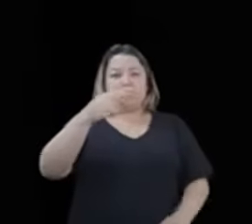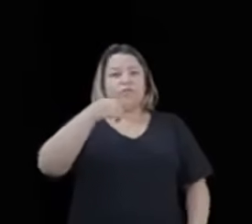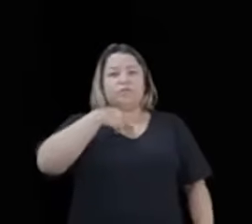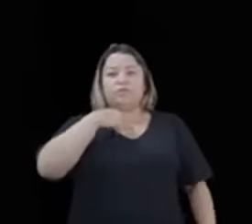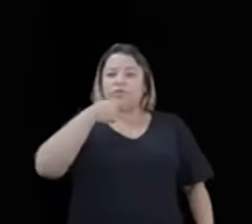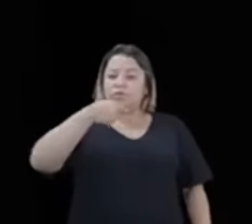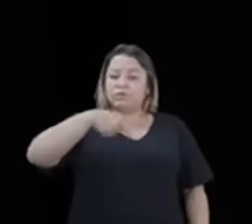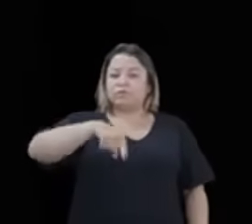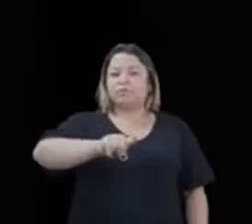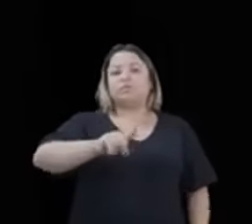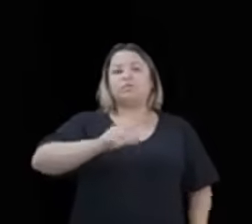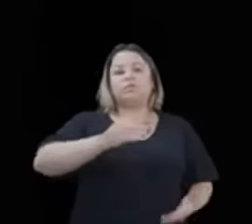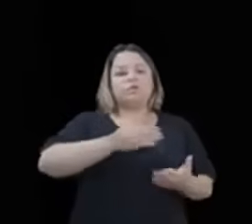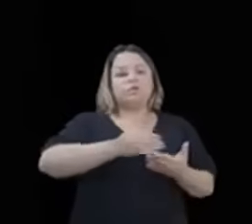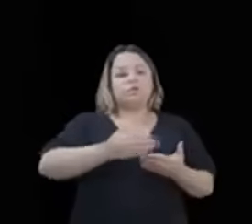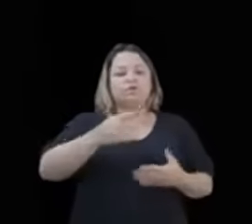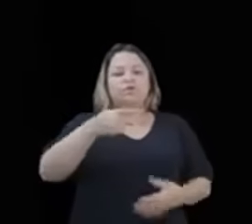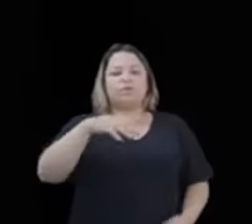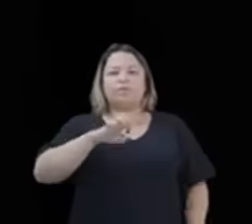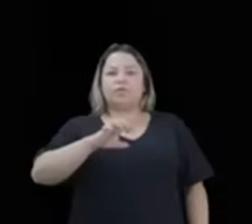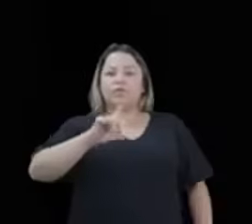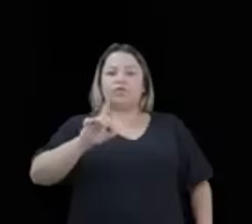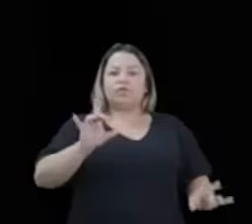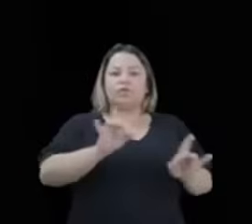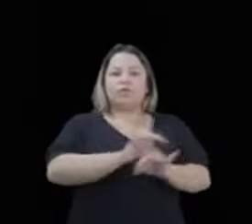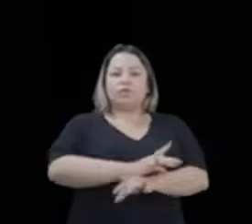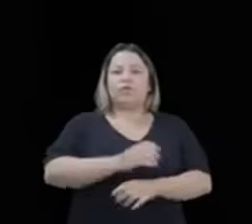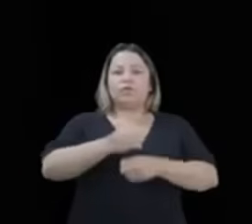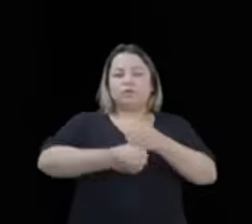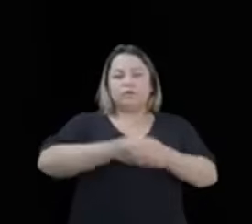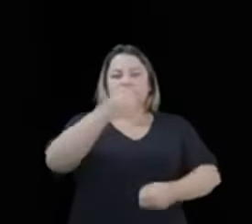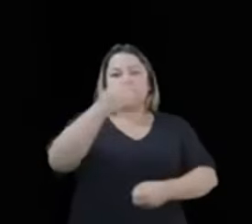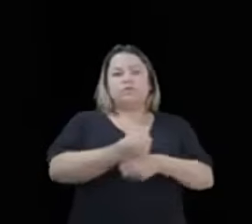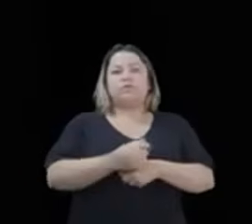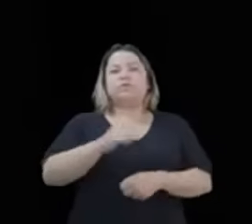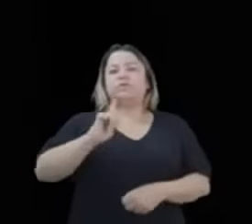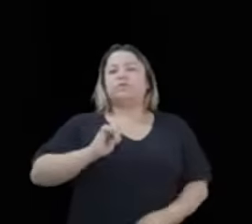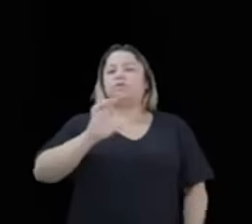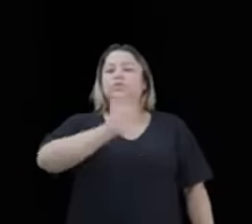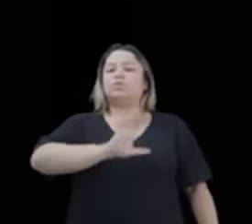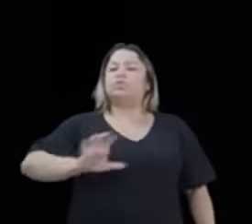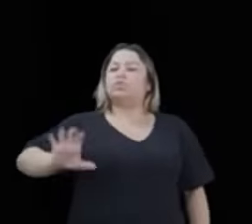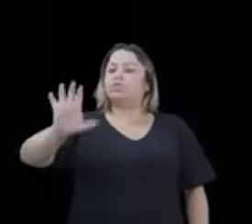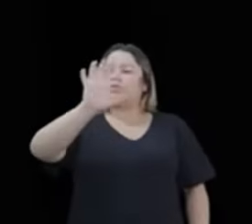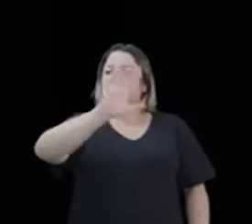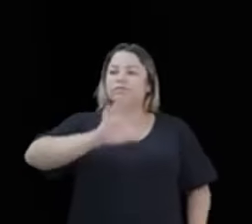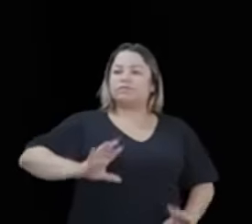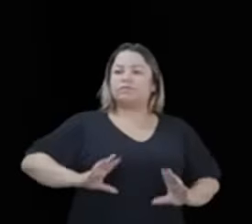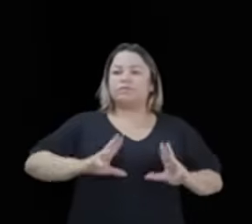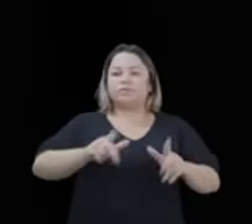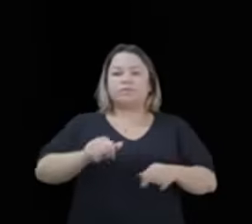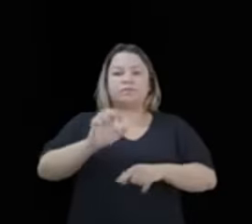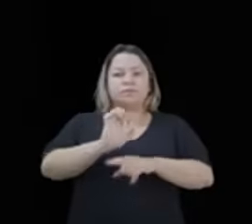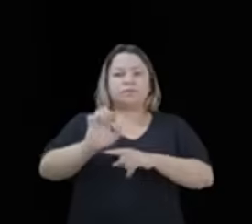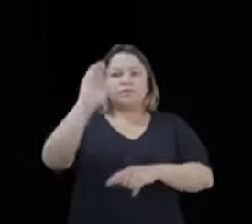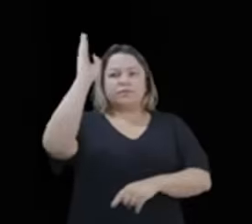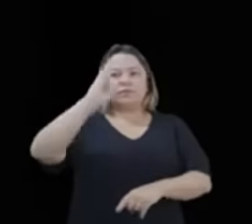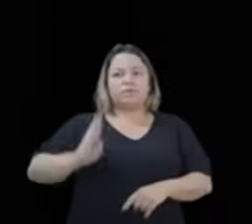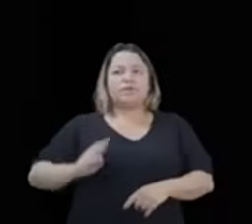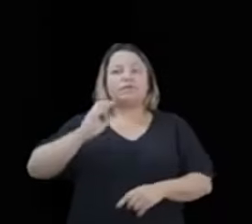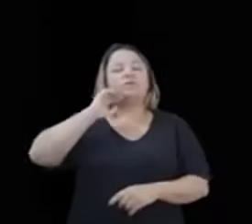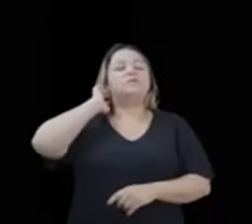durante o PED, para que eu conclua esse ano tendo estado em todos os estados